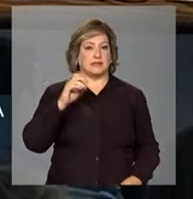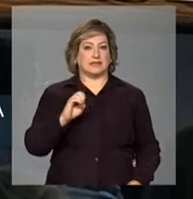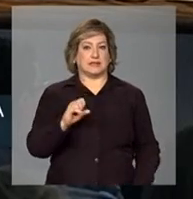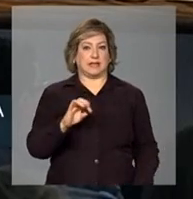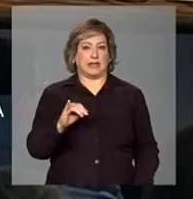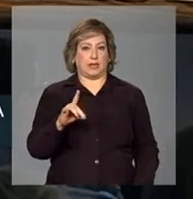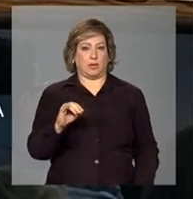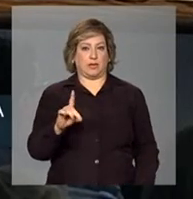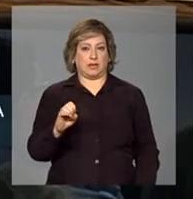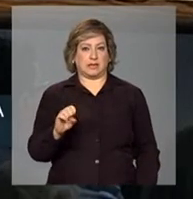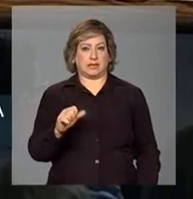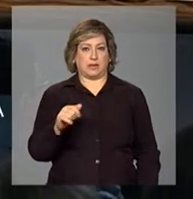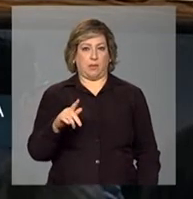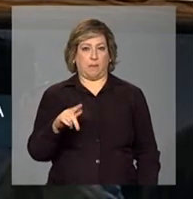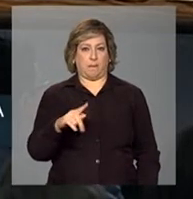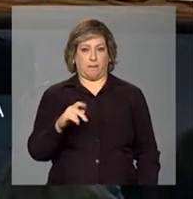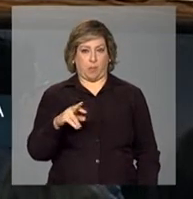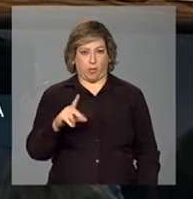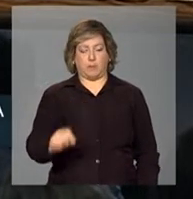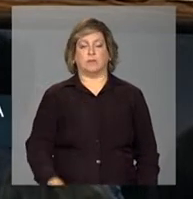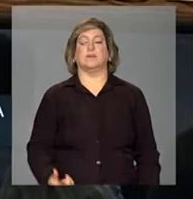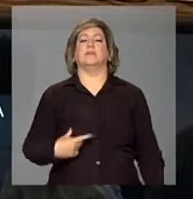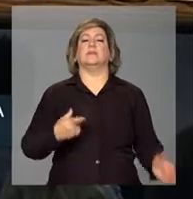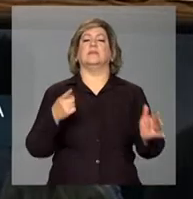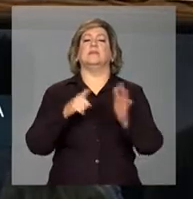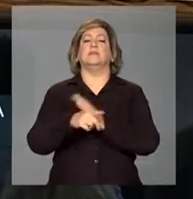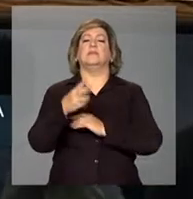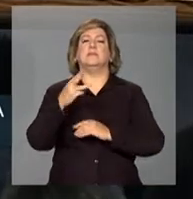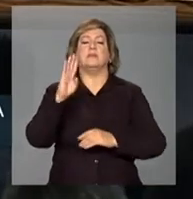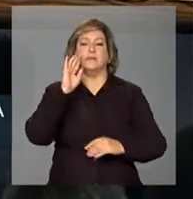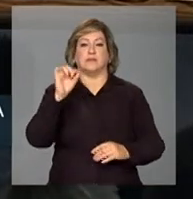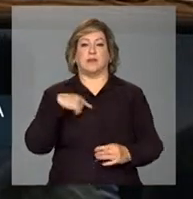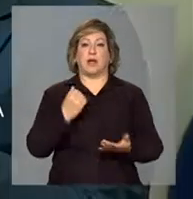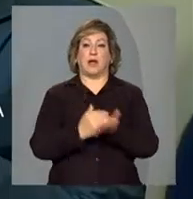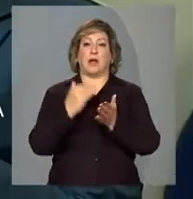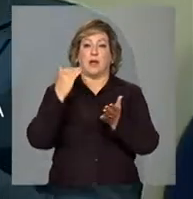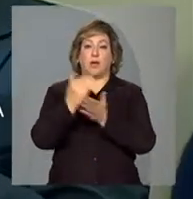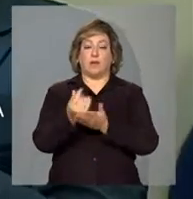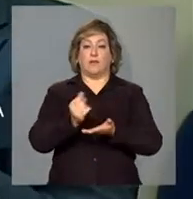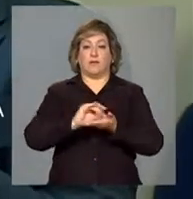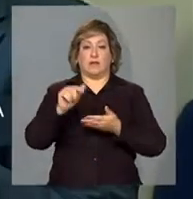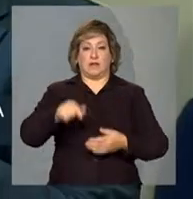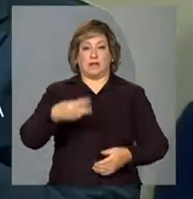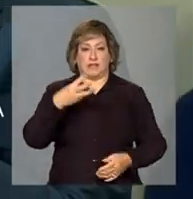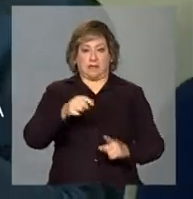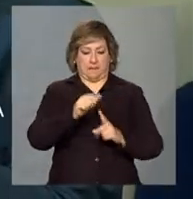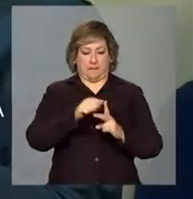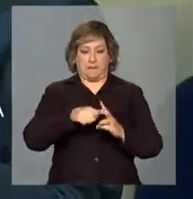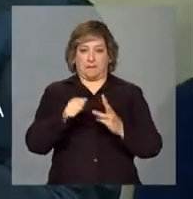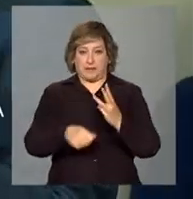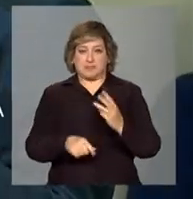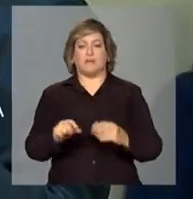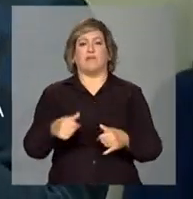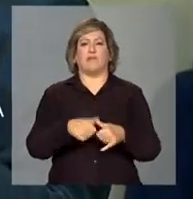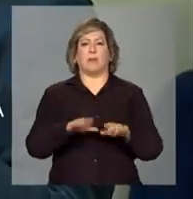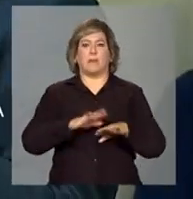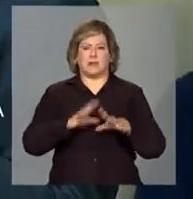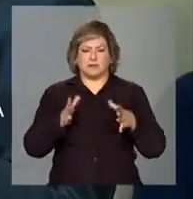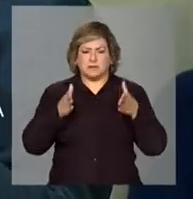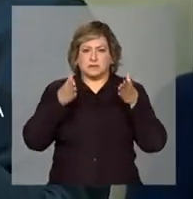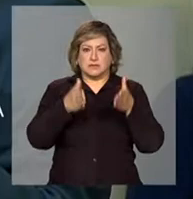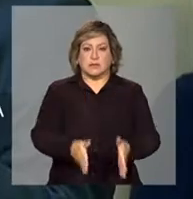Bom dia Ministro são três perguntinhas muito pontuais sobre o aumento do investimento nesse primeiro trimestre ele ele ficou muito